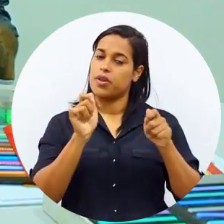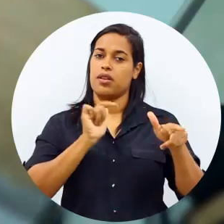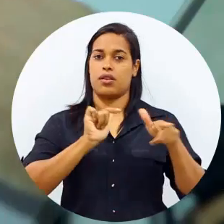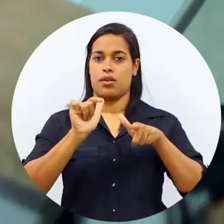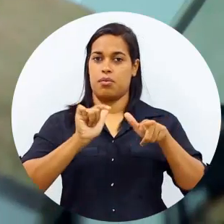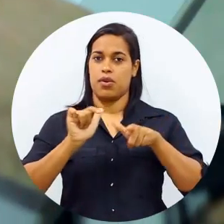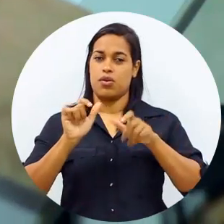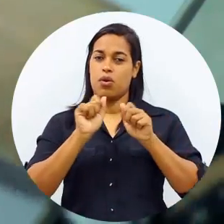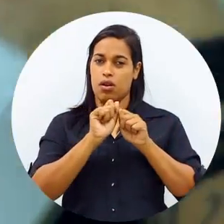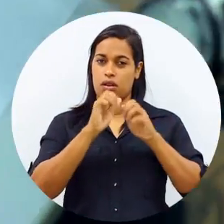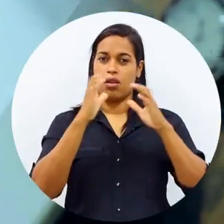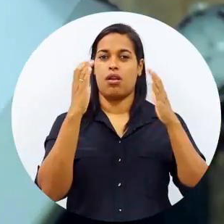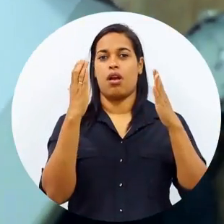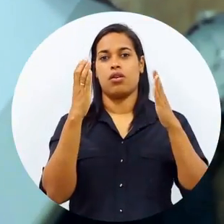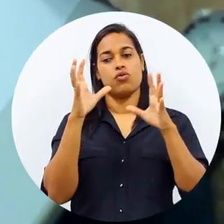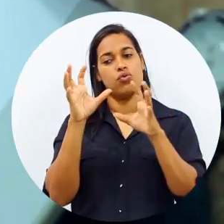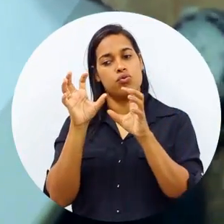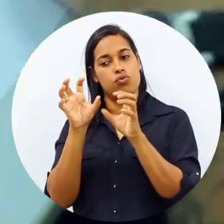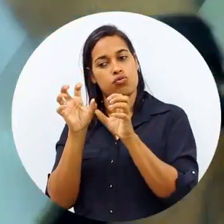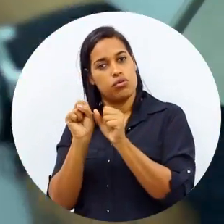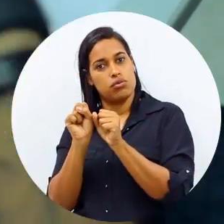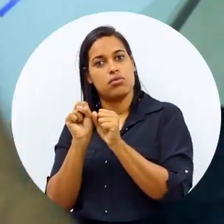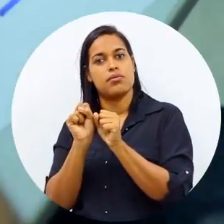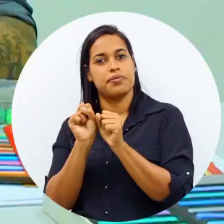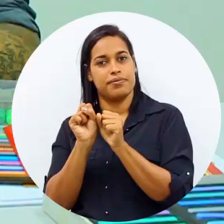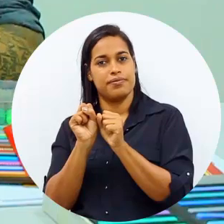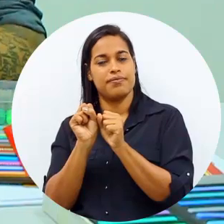trabalho. Claro, escuro.